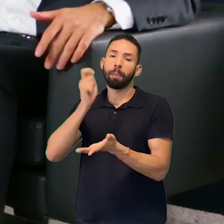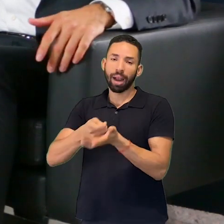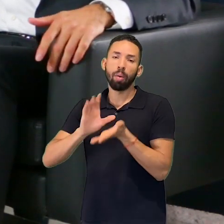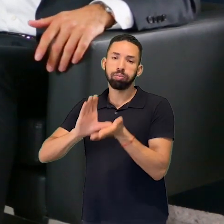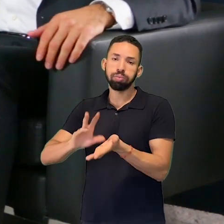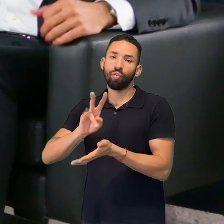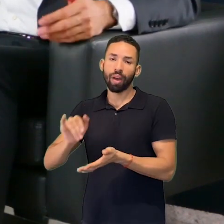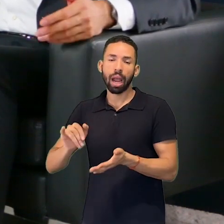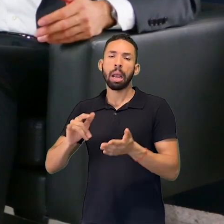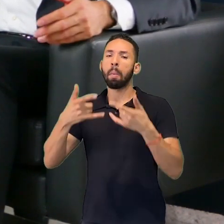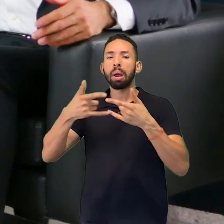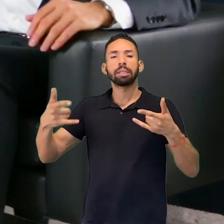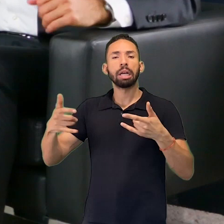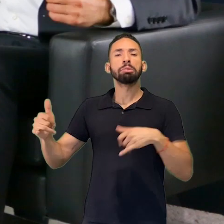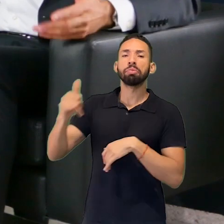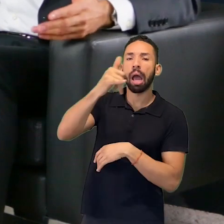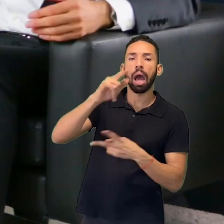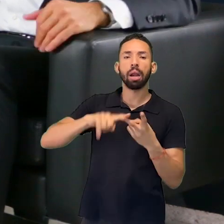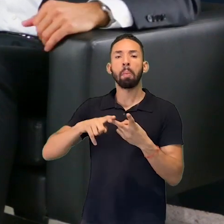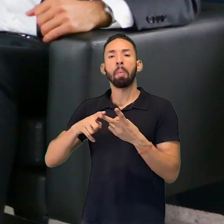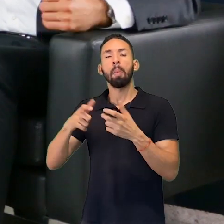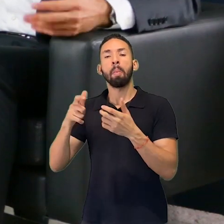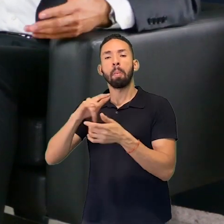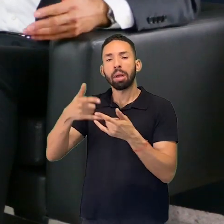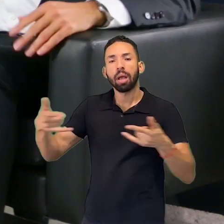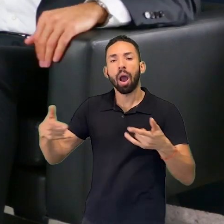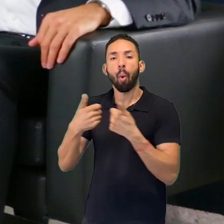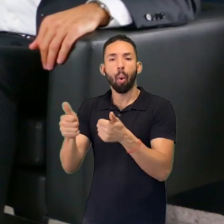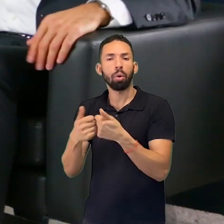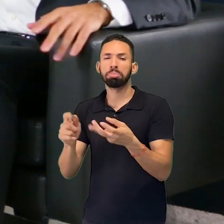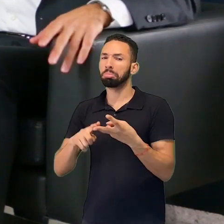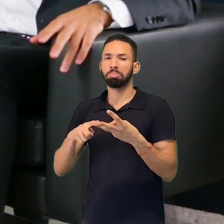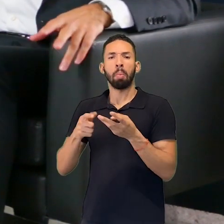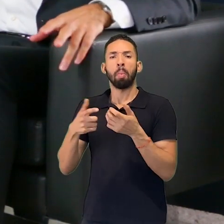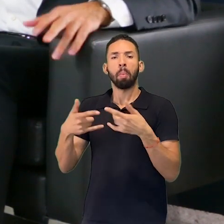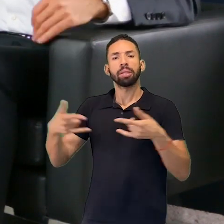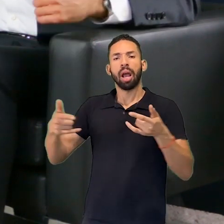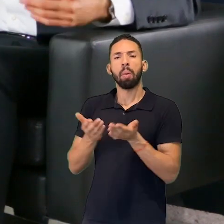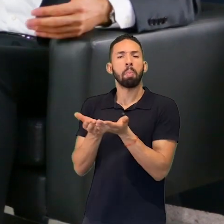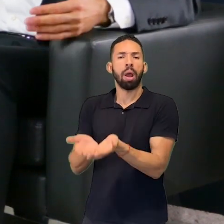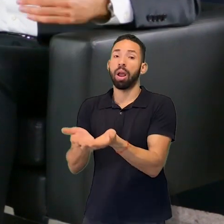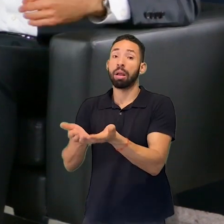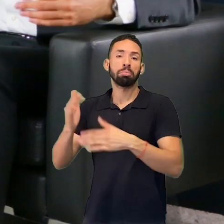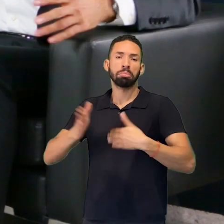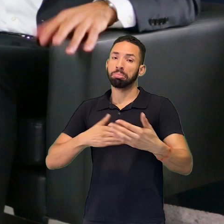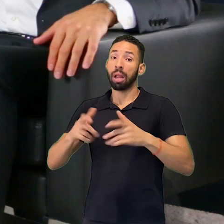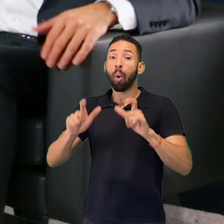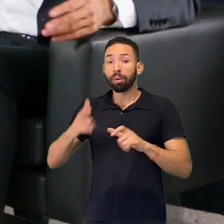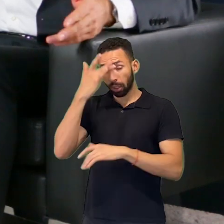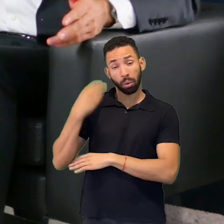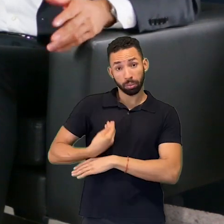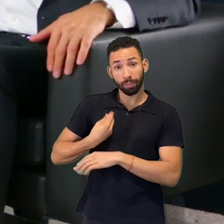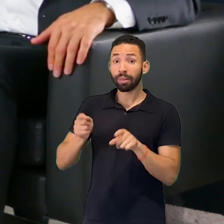vão pagar para ela as passagens, a passagem aérea, ou terrestre, ou até fluvial, tudo depende